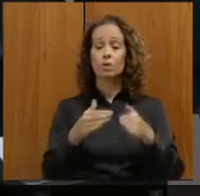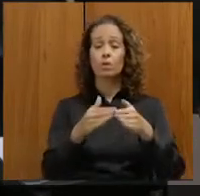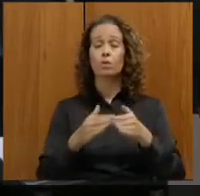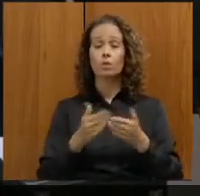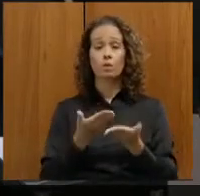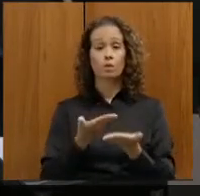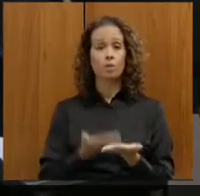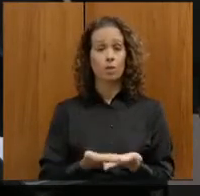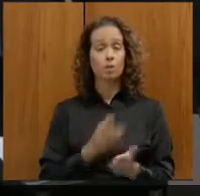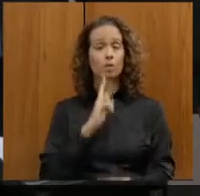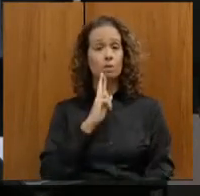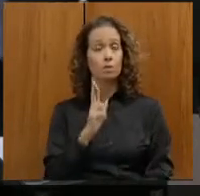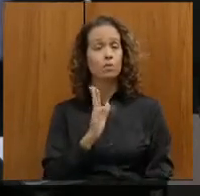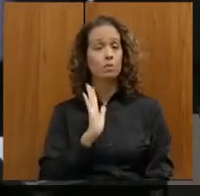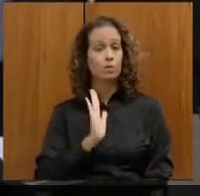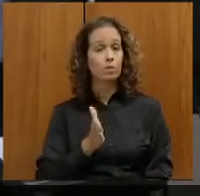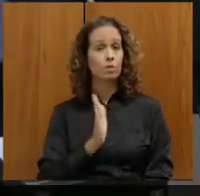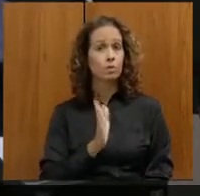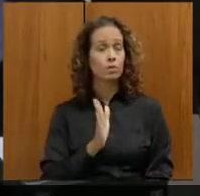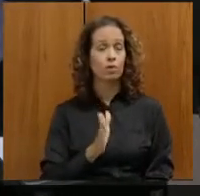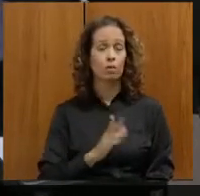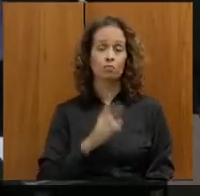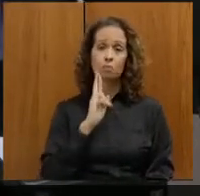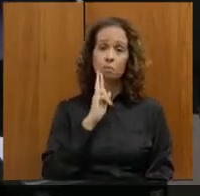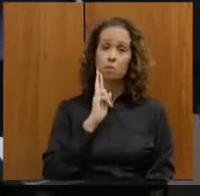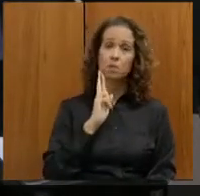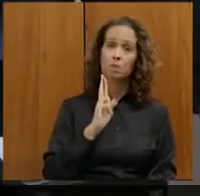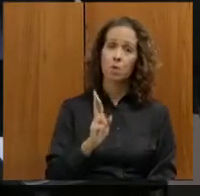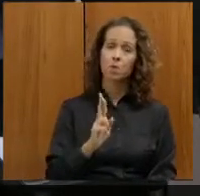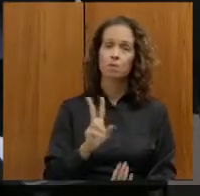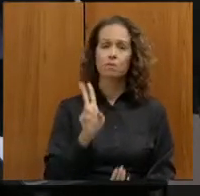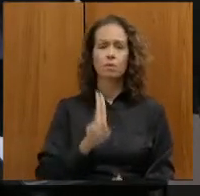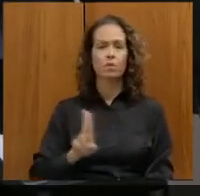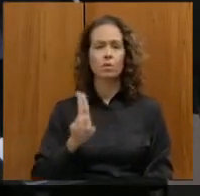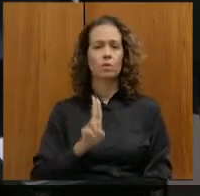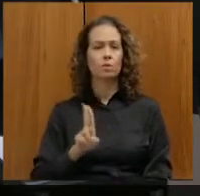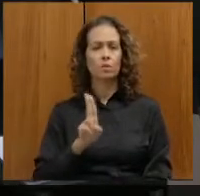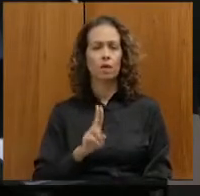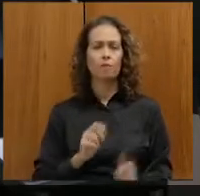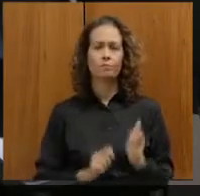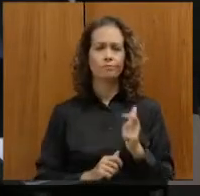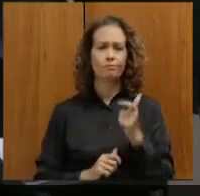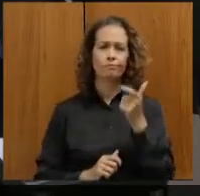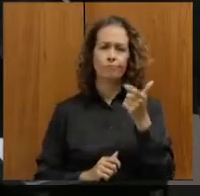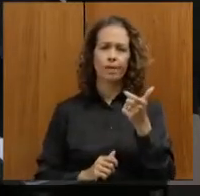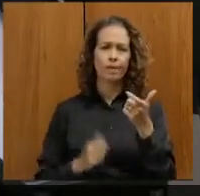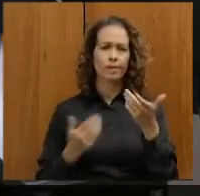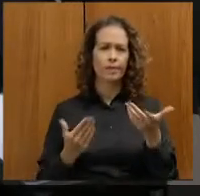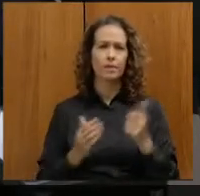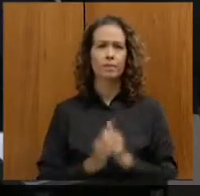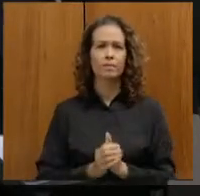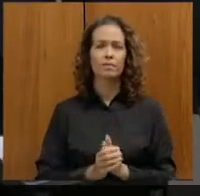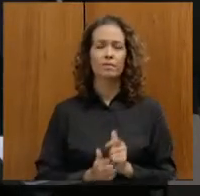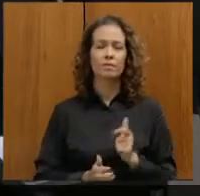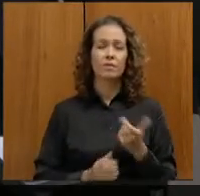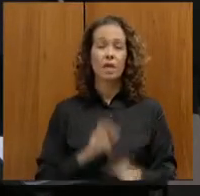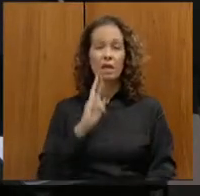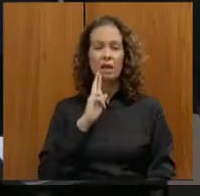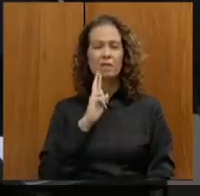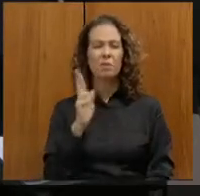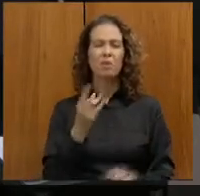respondidos com respostas vou dizer aliás vou usar que o termo sargento Rodrigues respostas